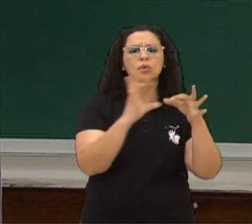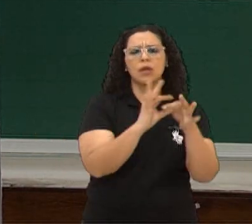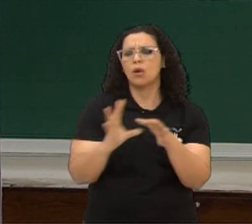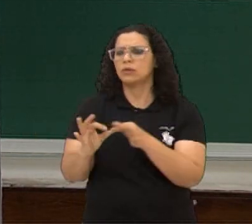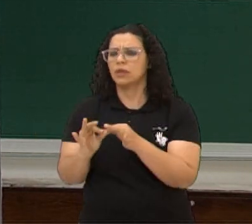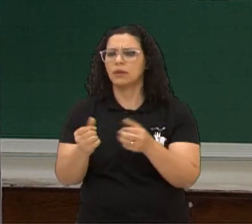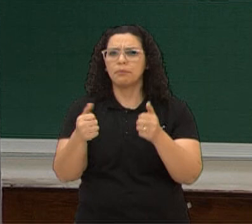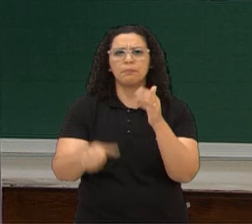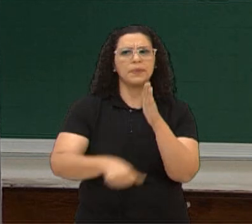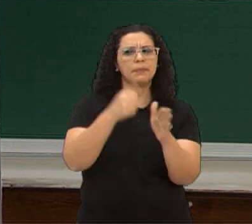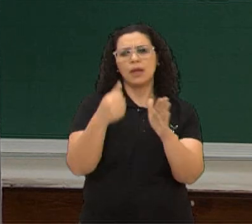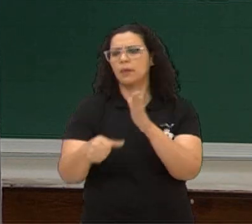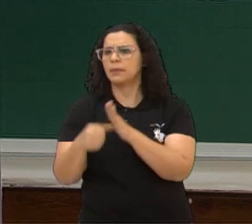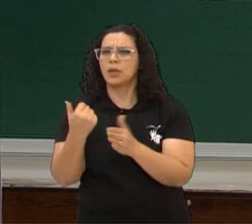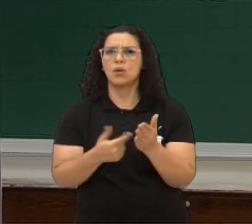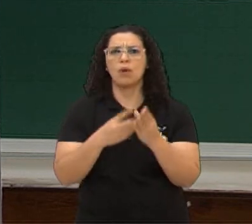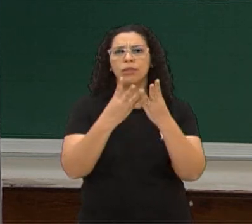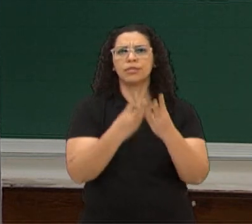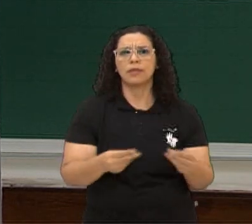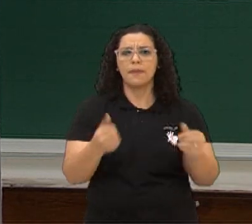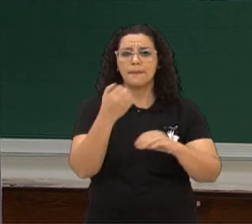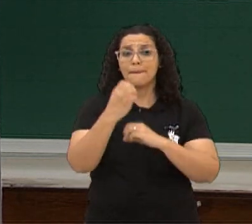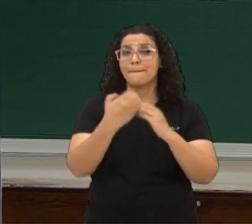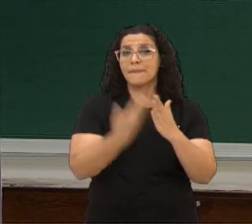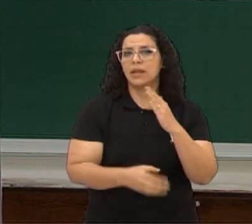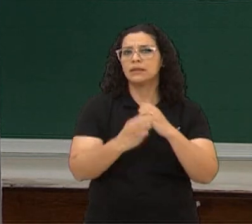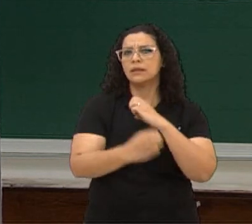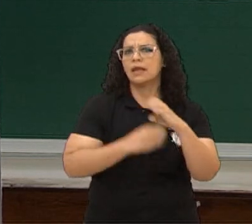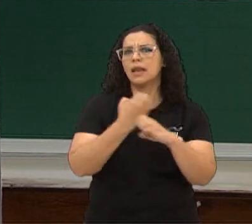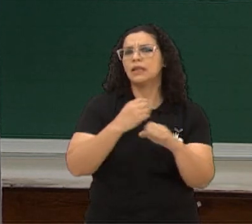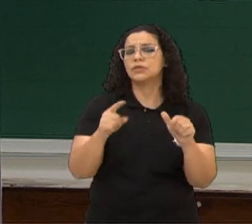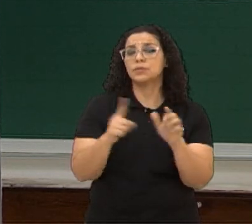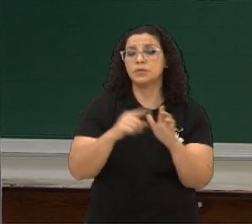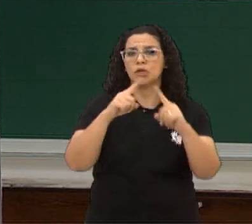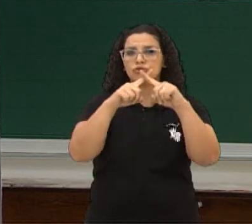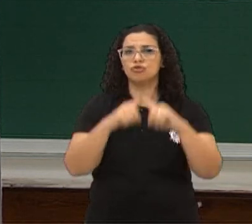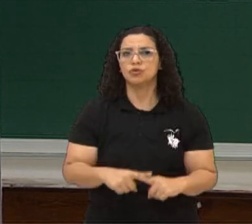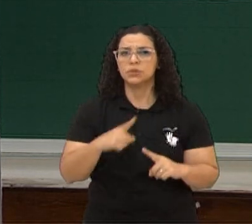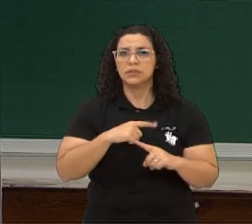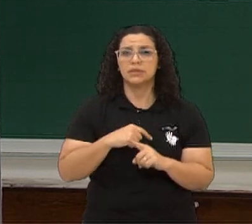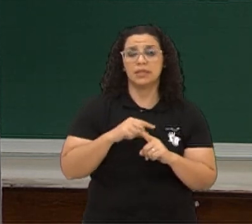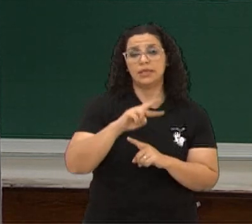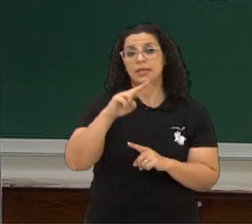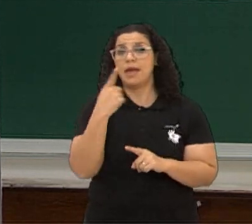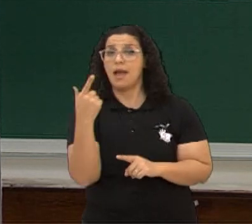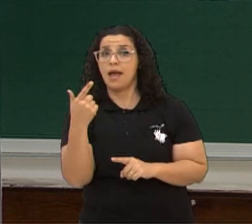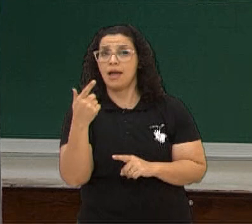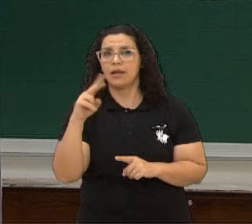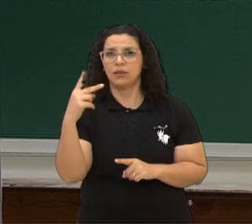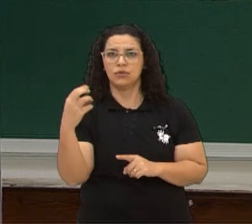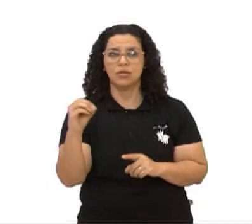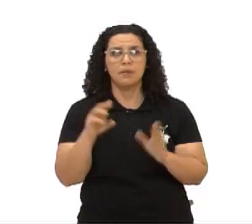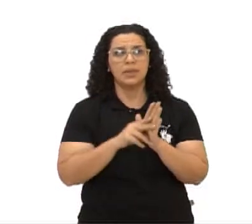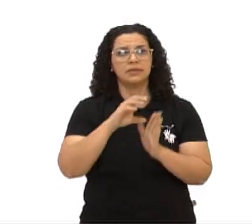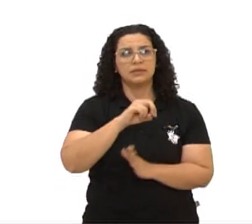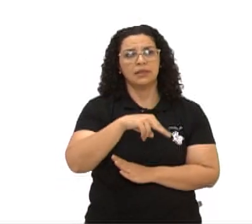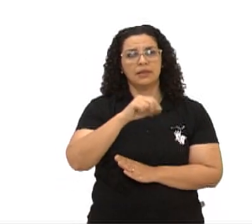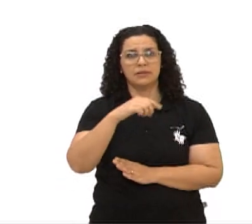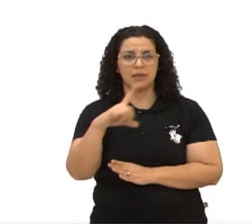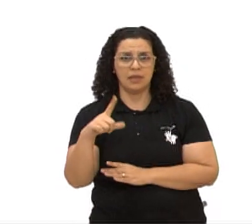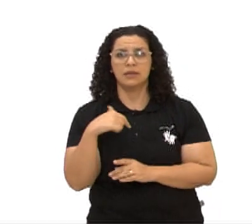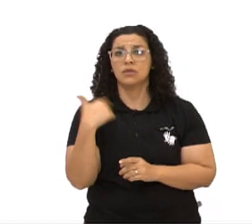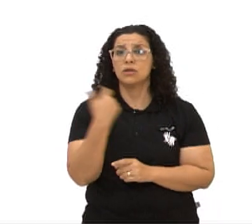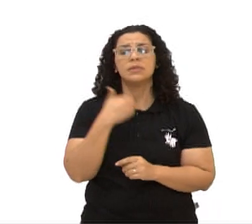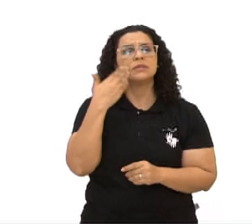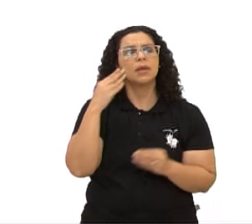descarregar primeiro? Qual deles vai descarregar primeiro, tendo essa competição entre dois ali? Para saber isso,